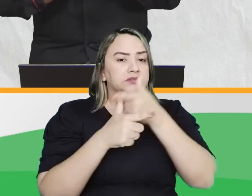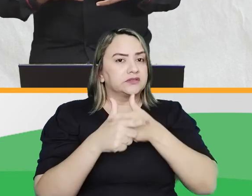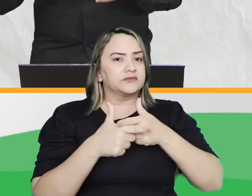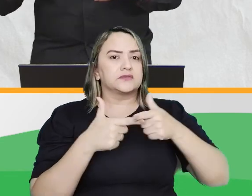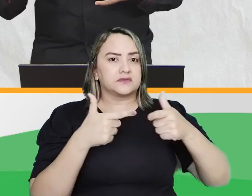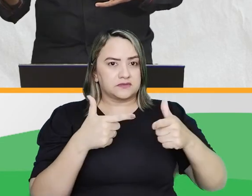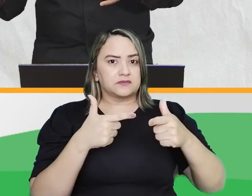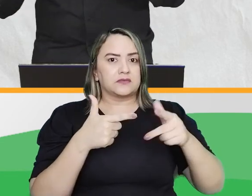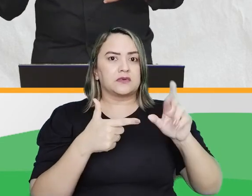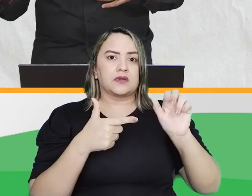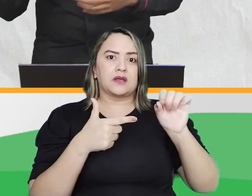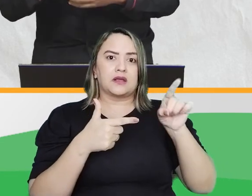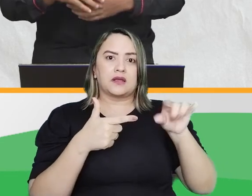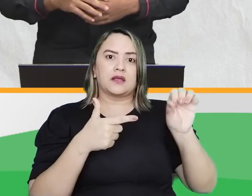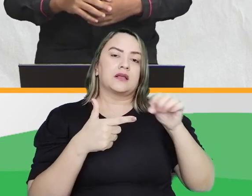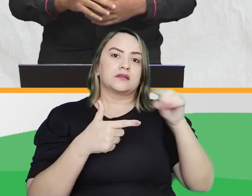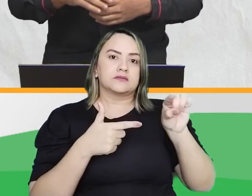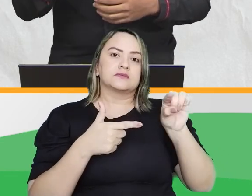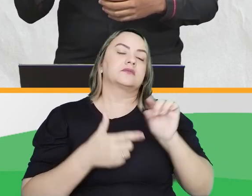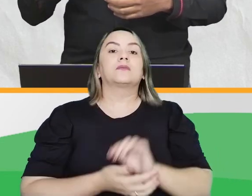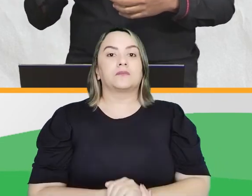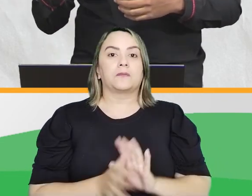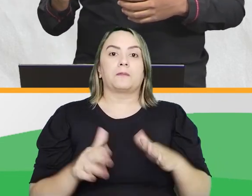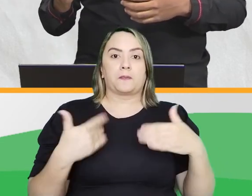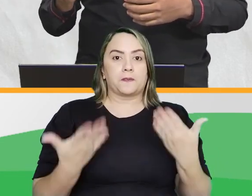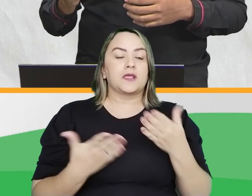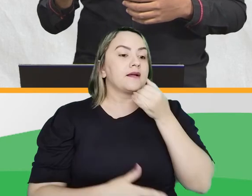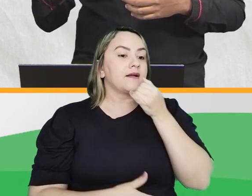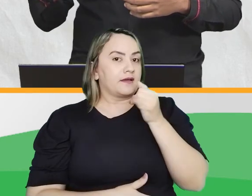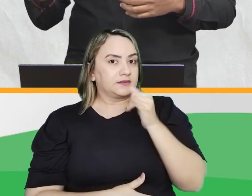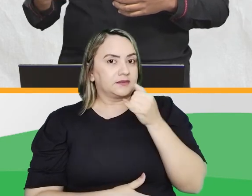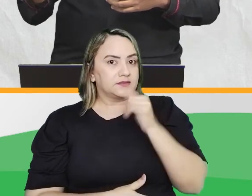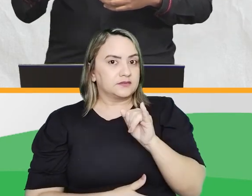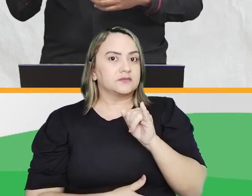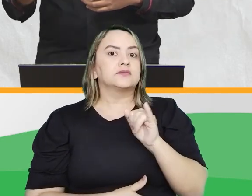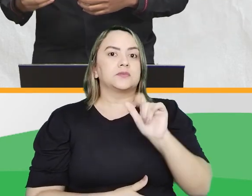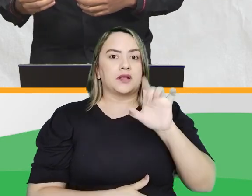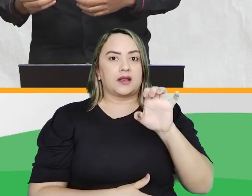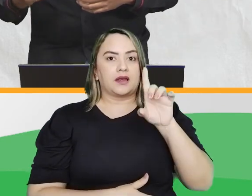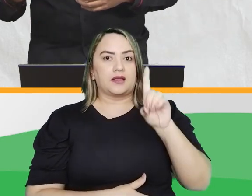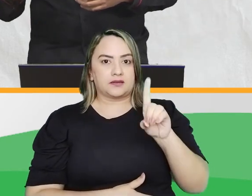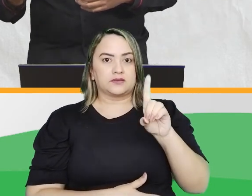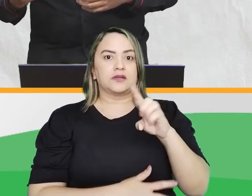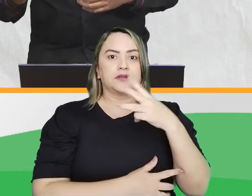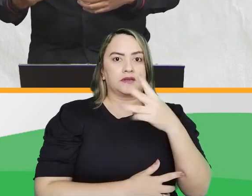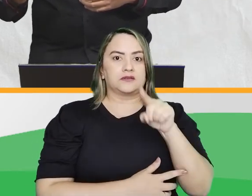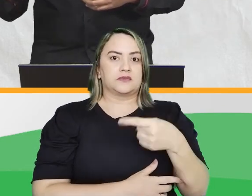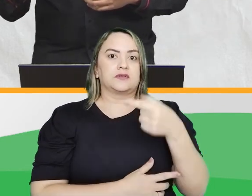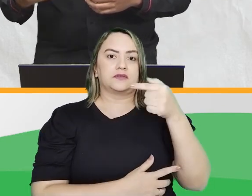que? A razão, a divisão, o quociente entre a energia consumida por uma lâmpada LED